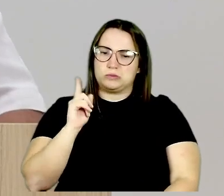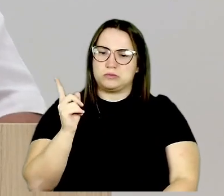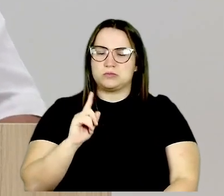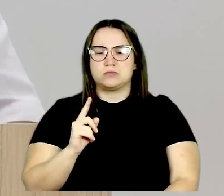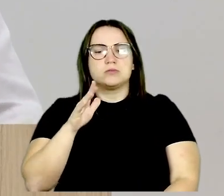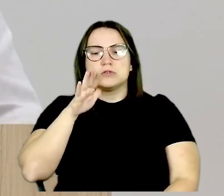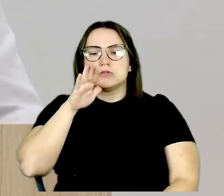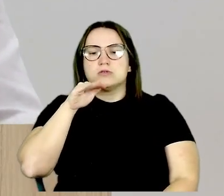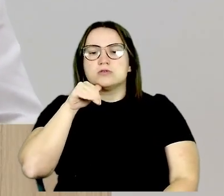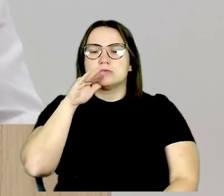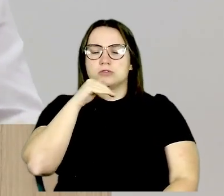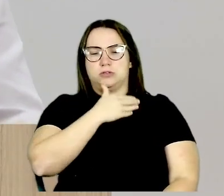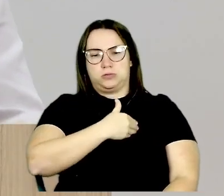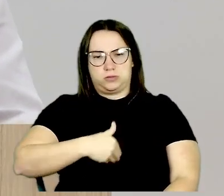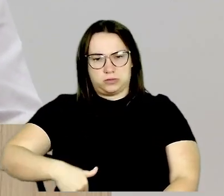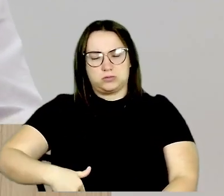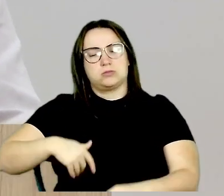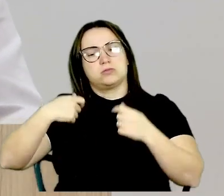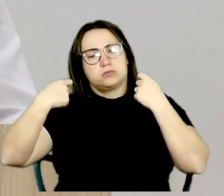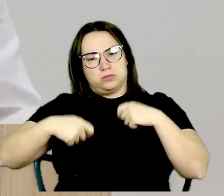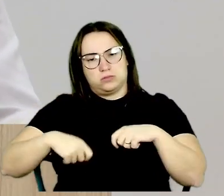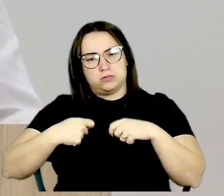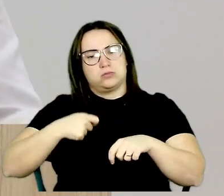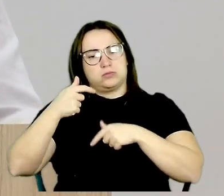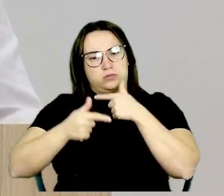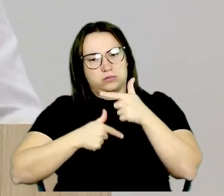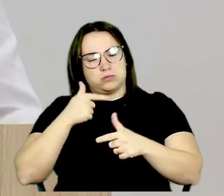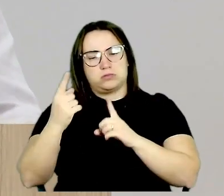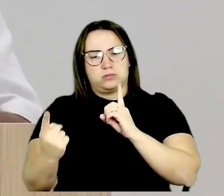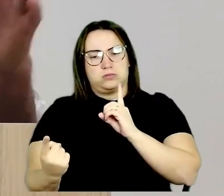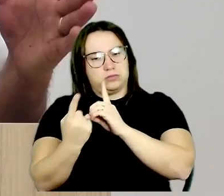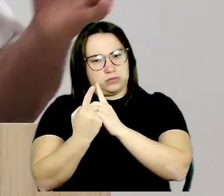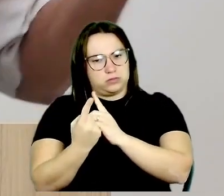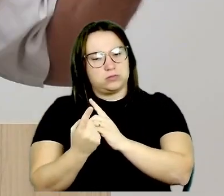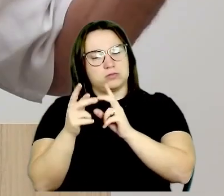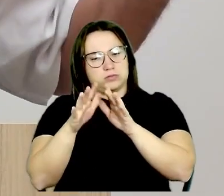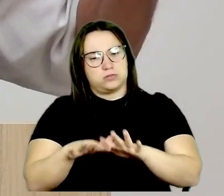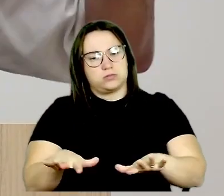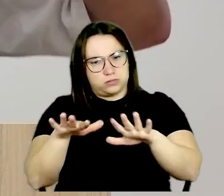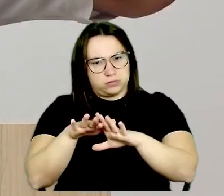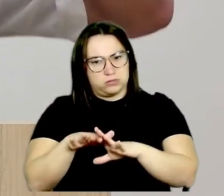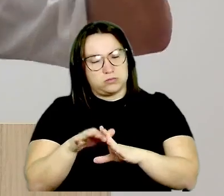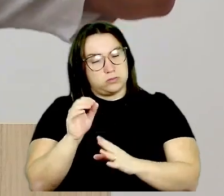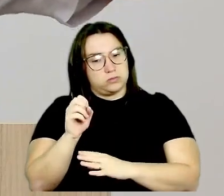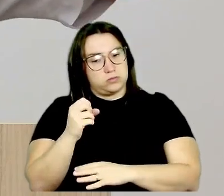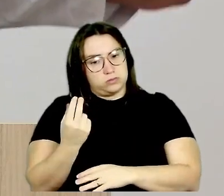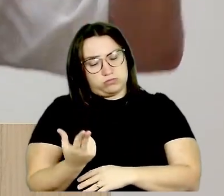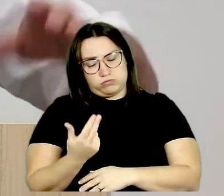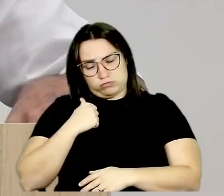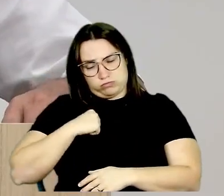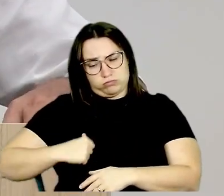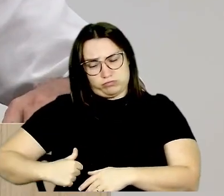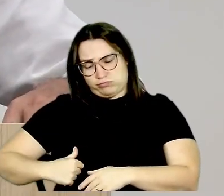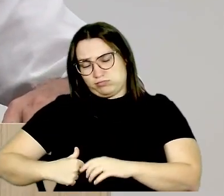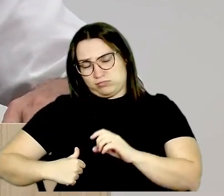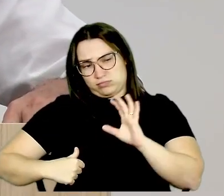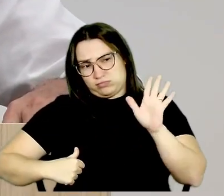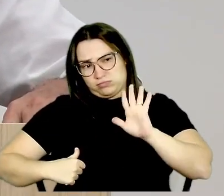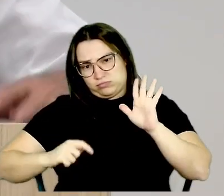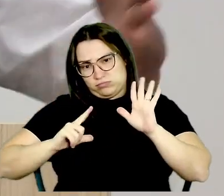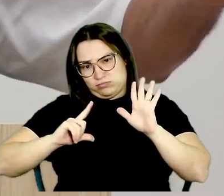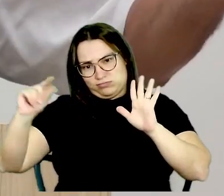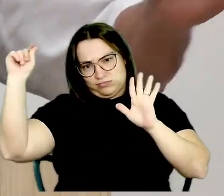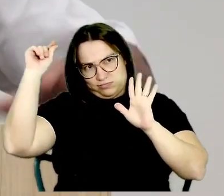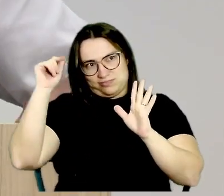Funcionário público, ele tem que trabalhar e atender o público. Ou senão, pegar a mala e vazar, na gíria